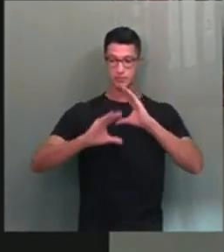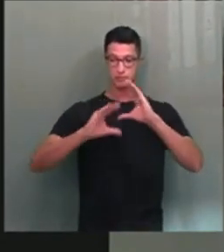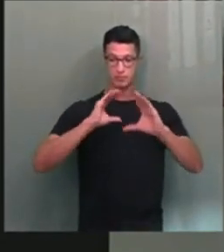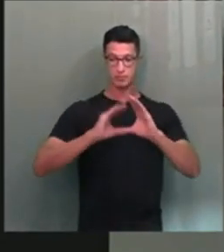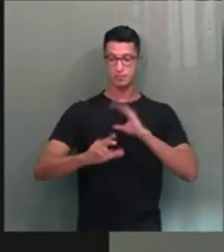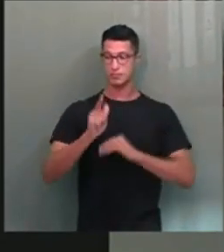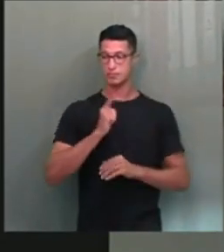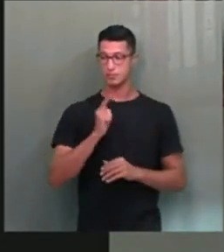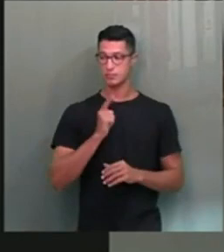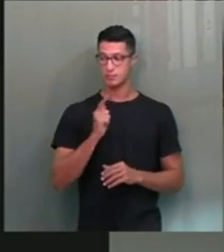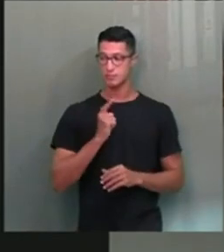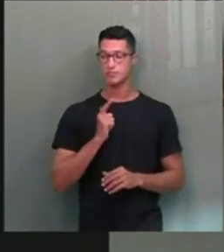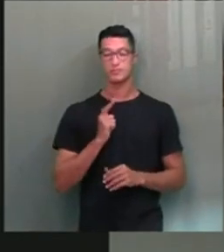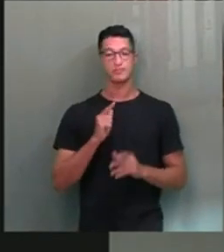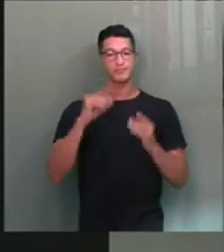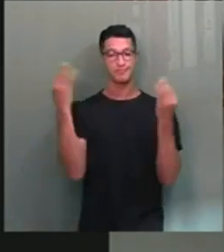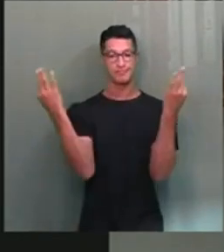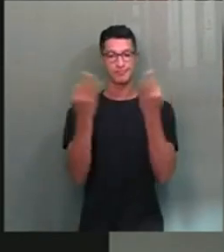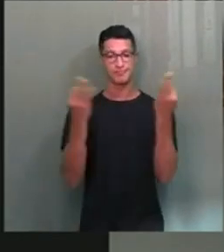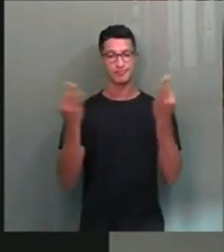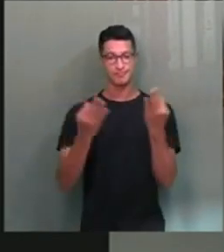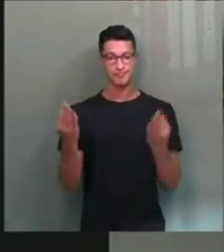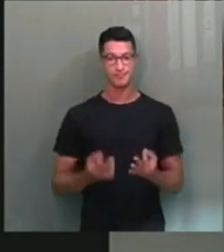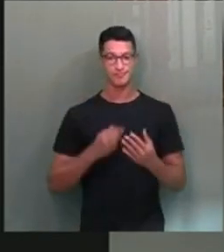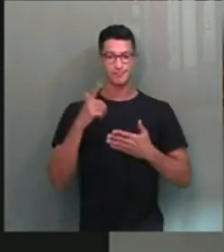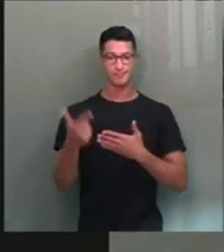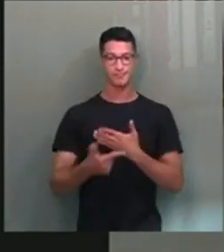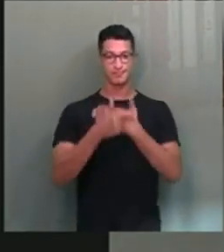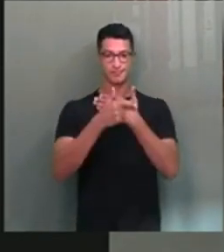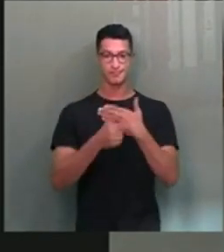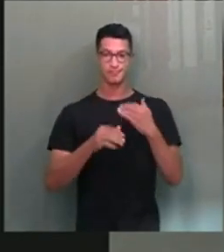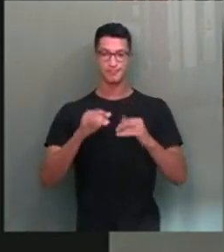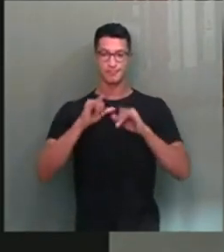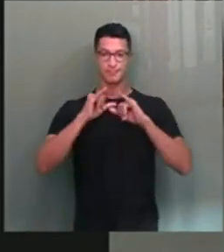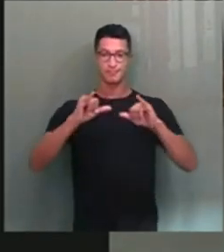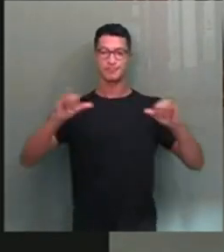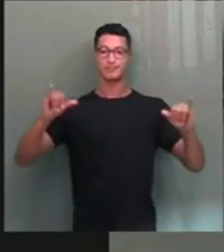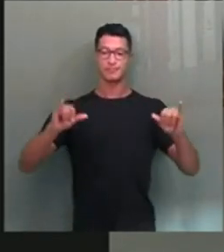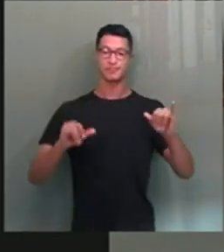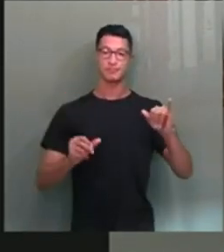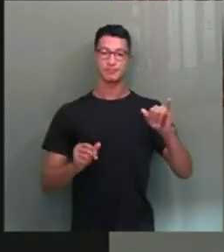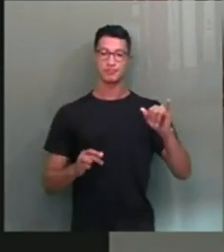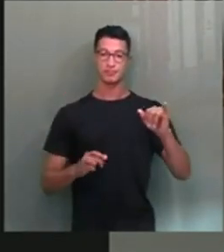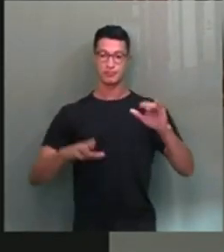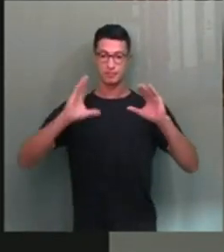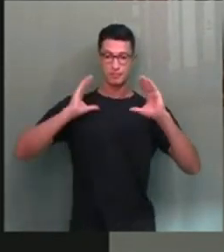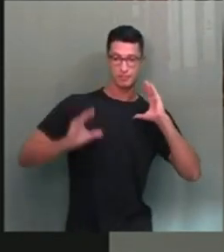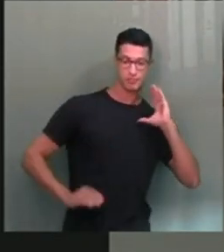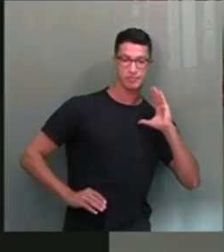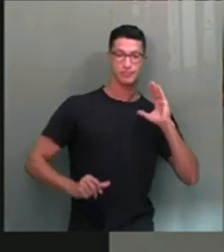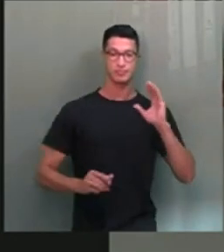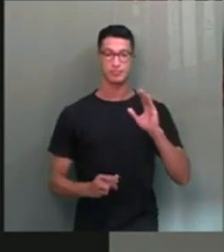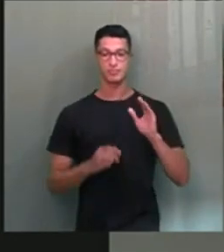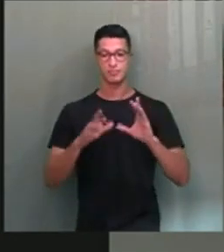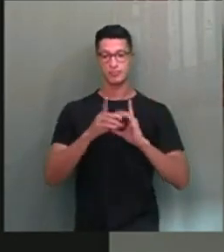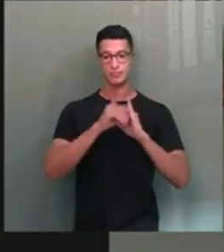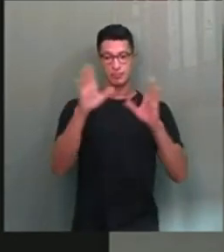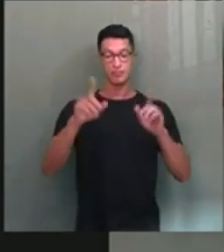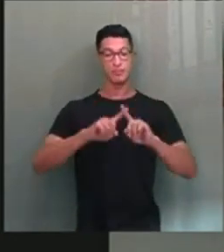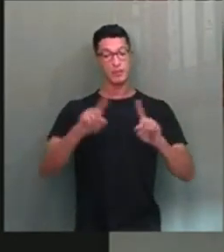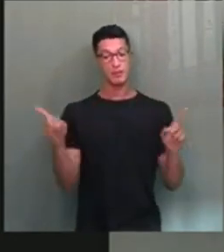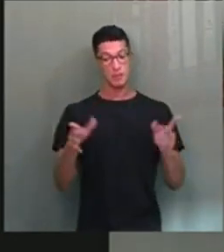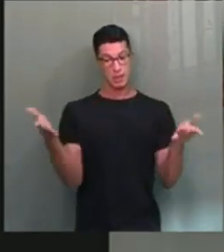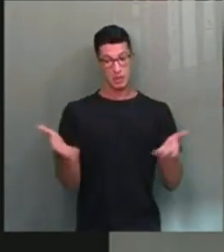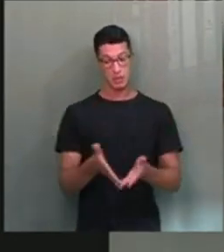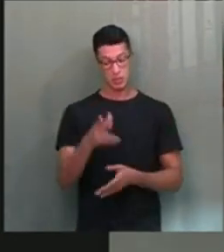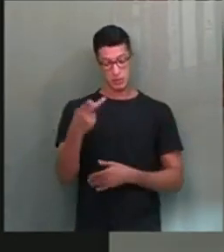Senado cumprem brilhantemente esse papel de informação para a cidadania e a democracia. Mas